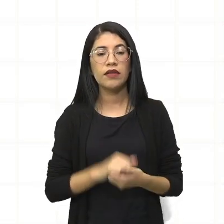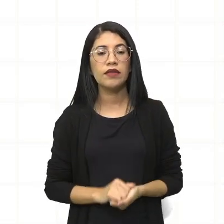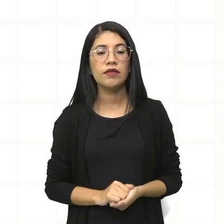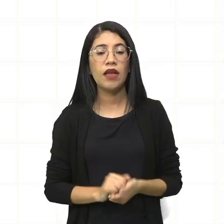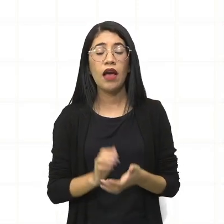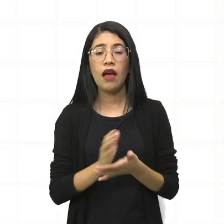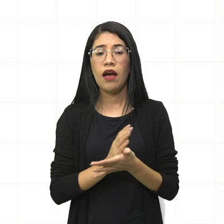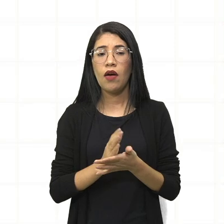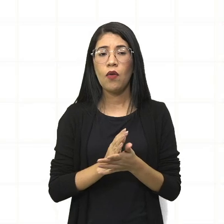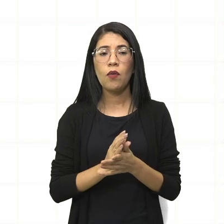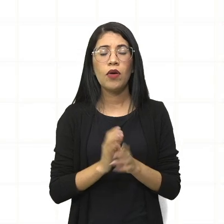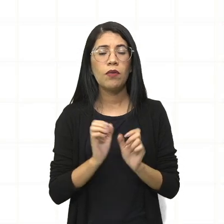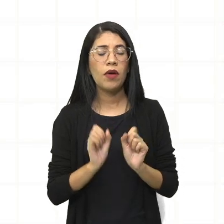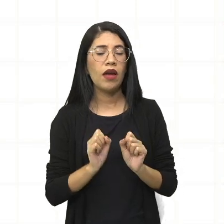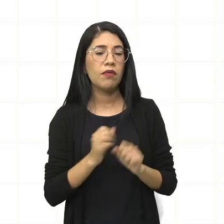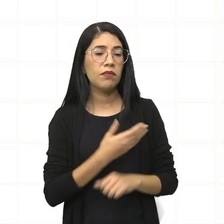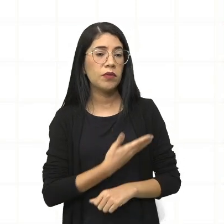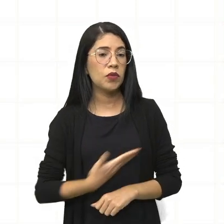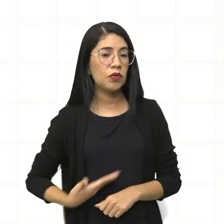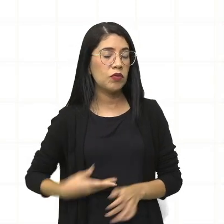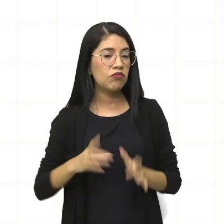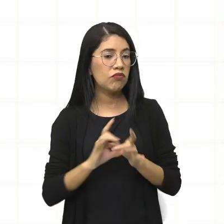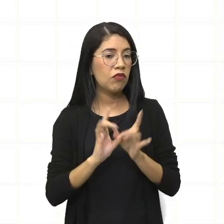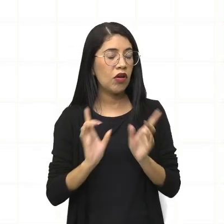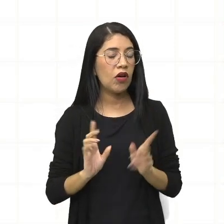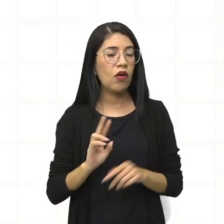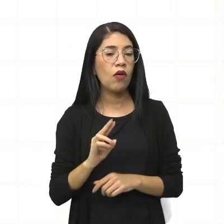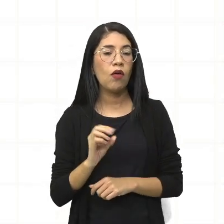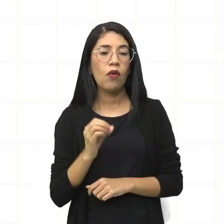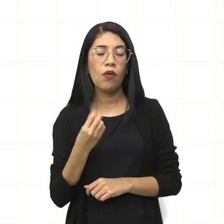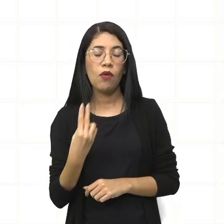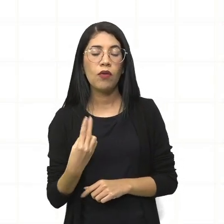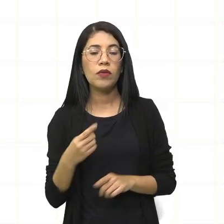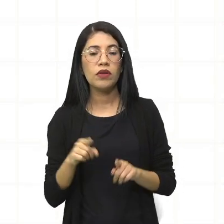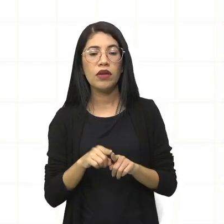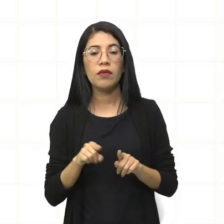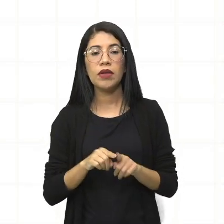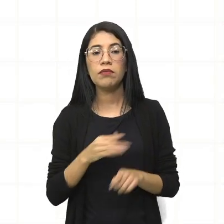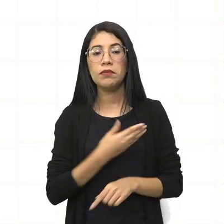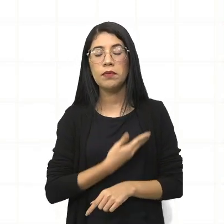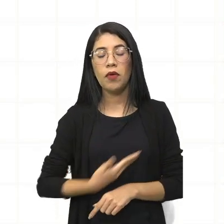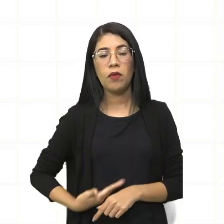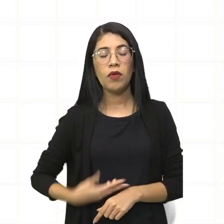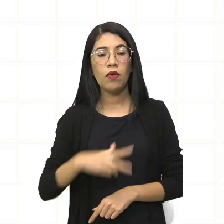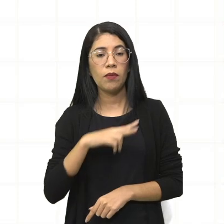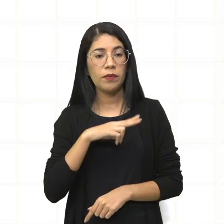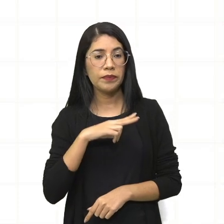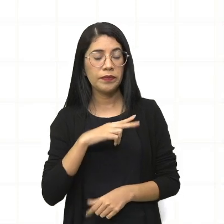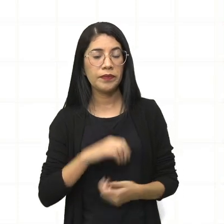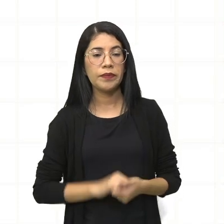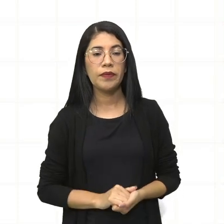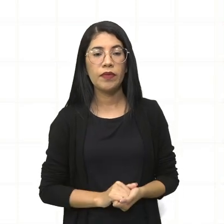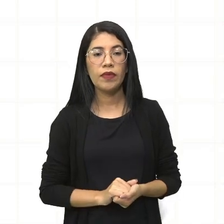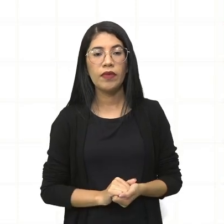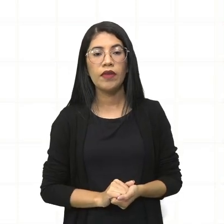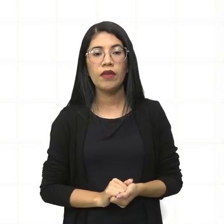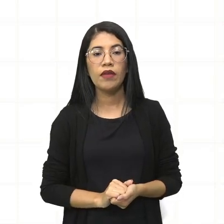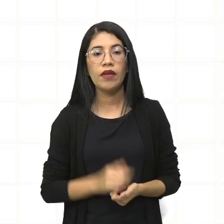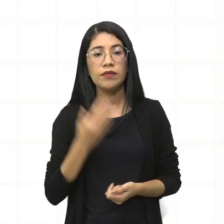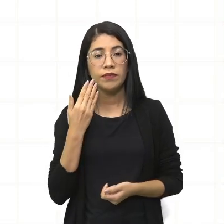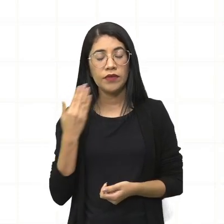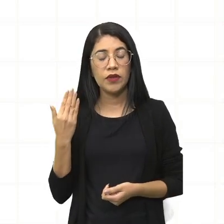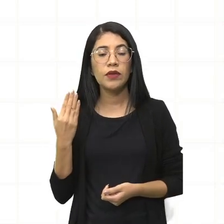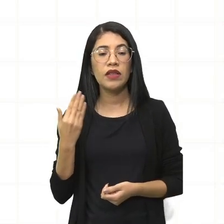Algumas delas são de regime público e outras de regime público ou privado, né? E que vocês podem estar acompanhando